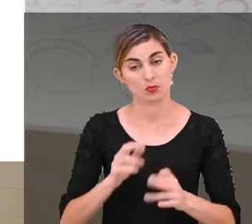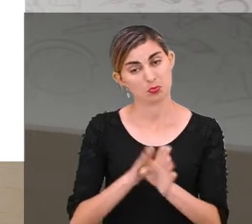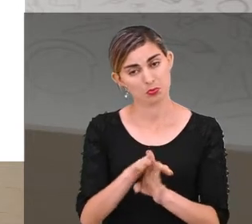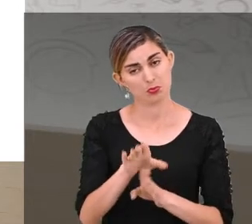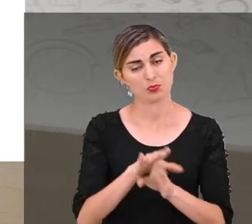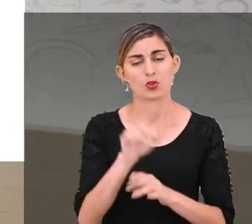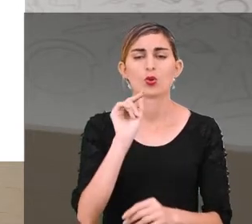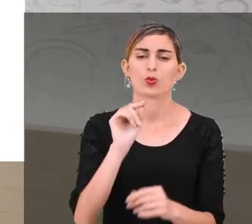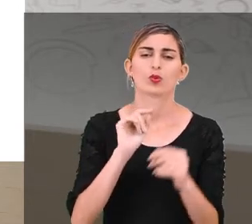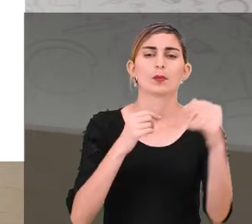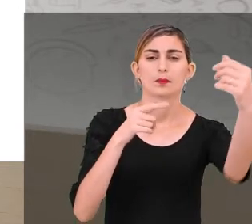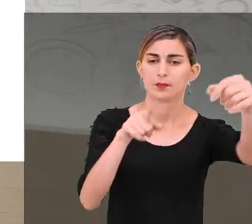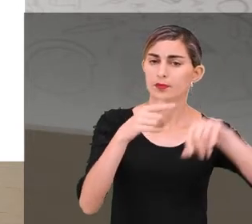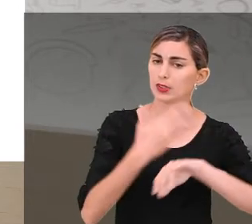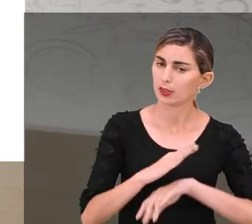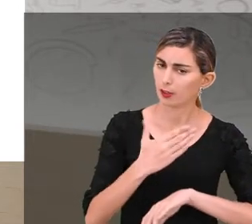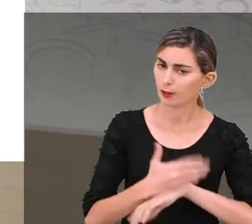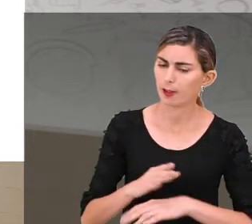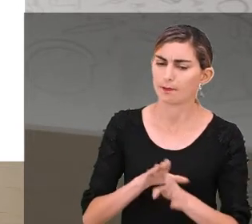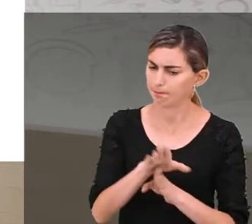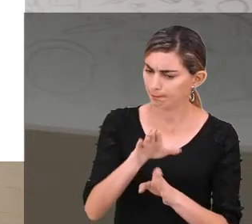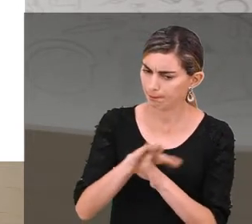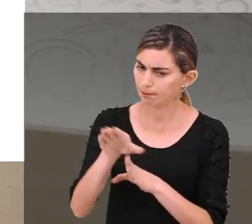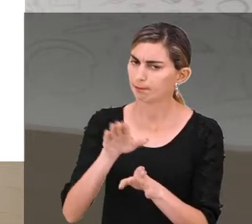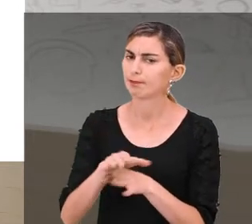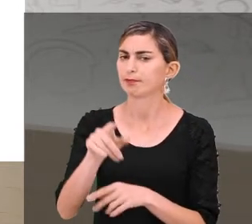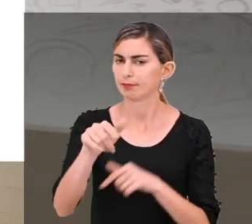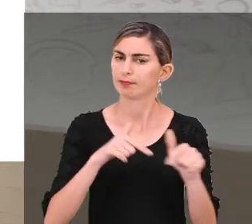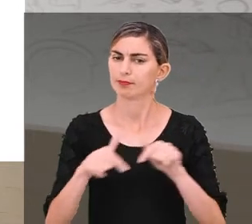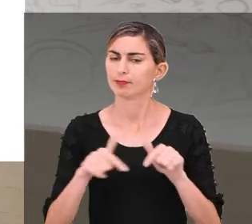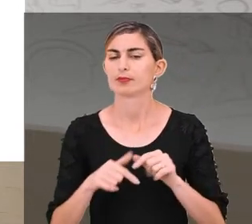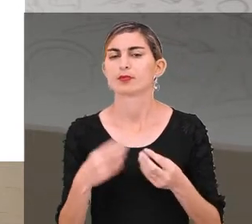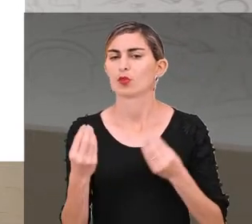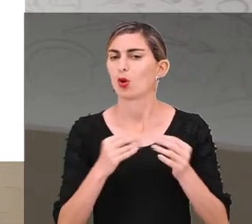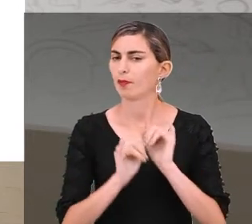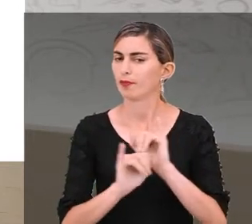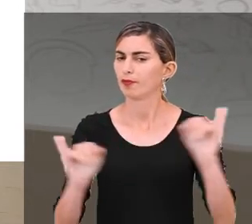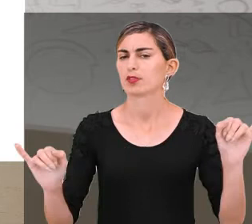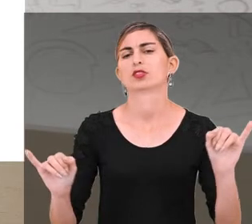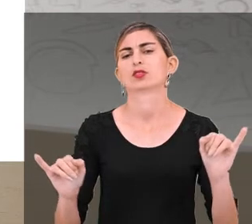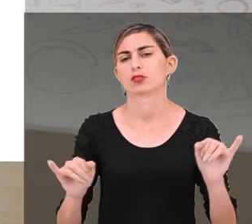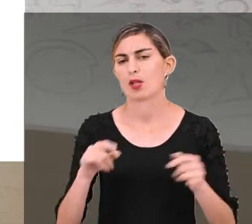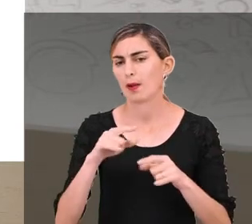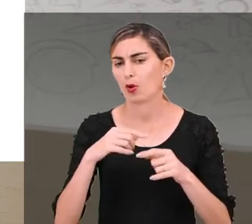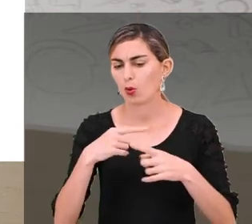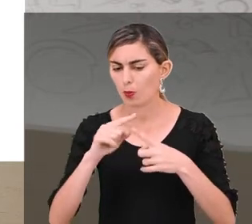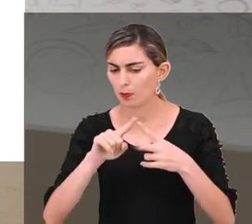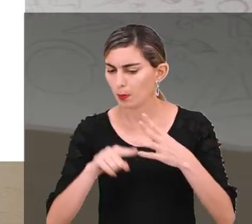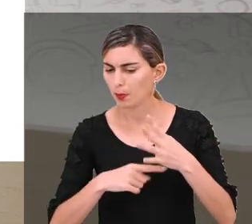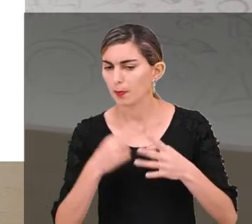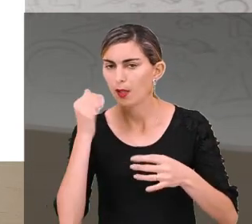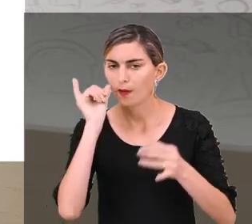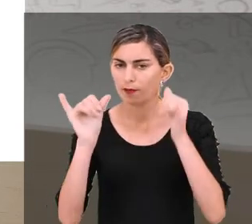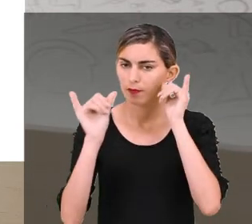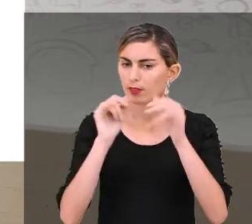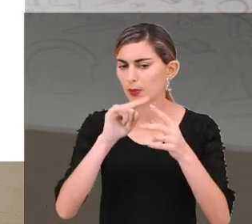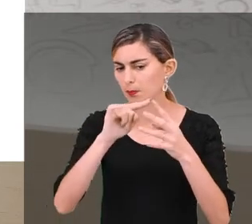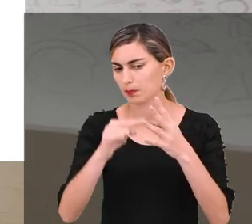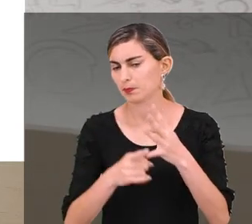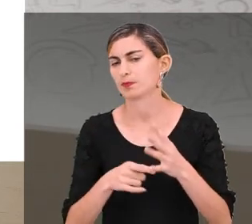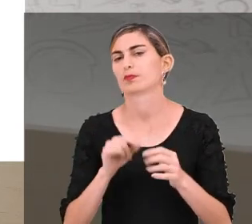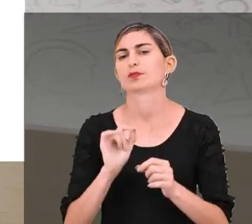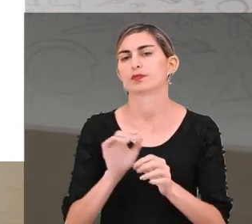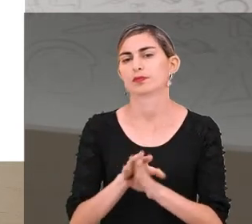como recomendação, você pode treinar e instruir esse colaborador quanto ao risco e as medidas de controle que ele